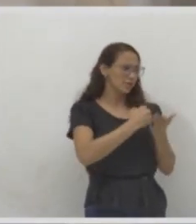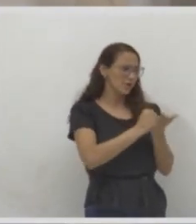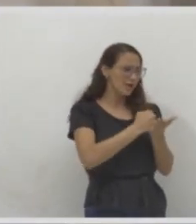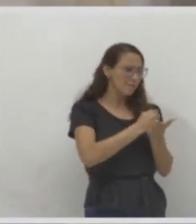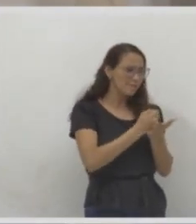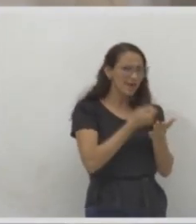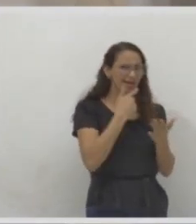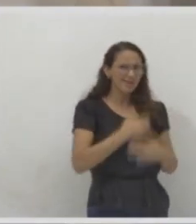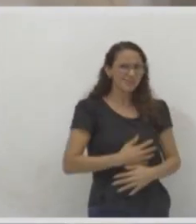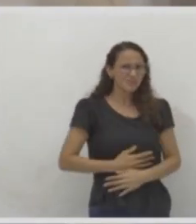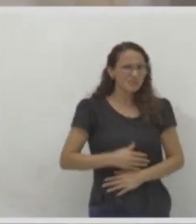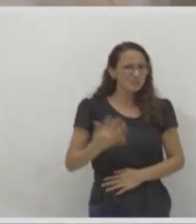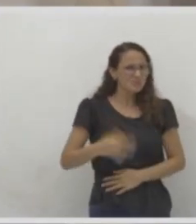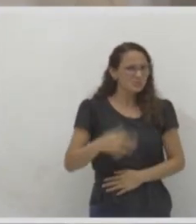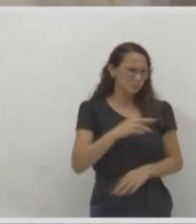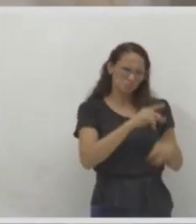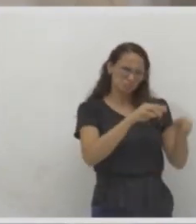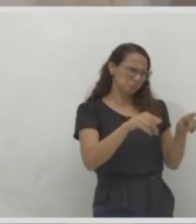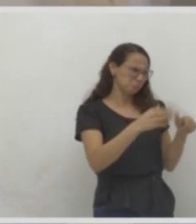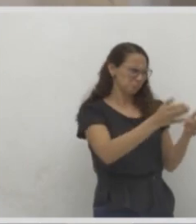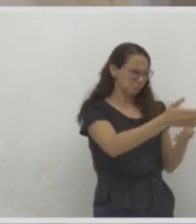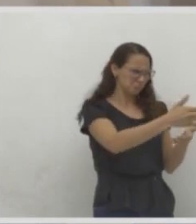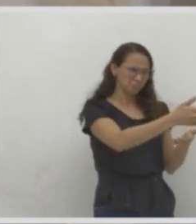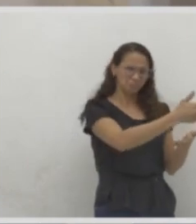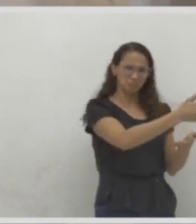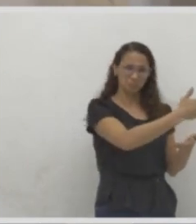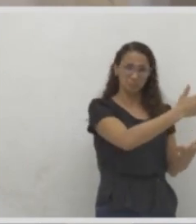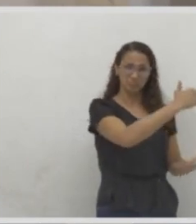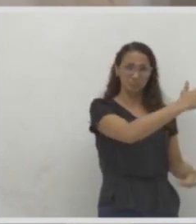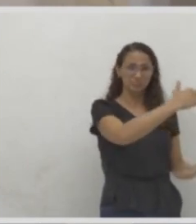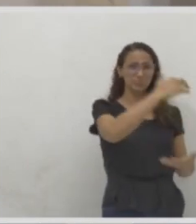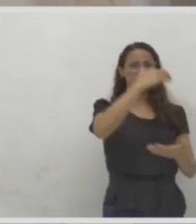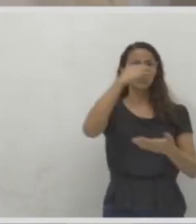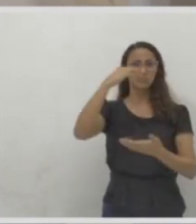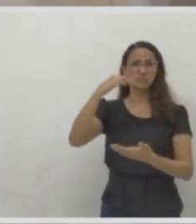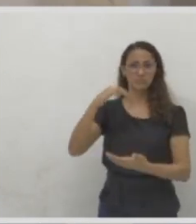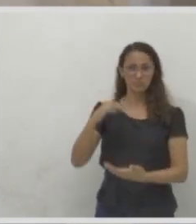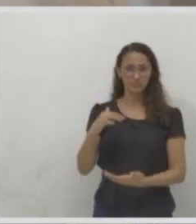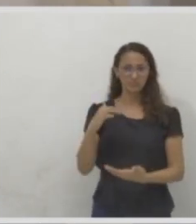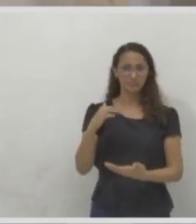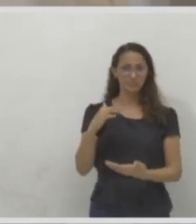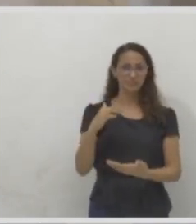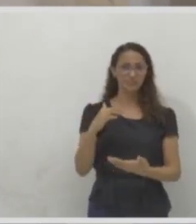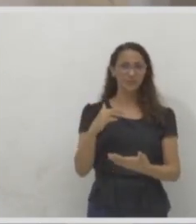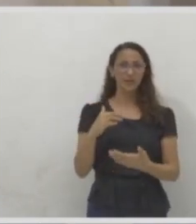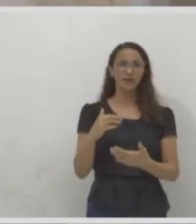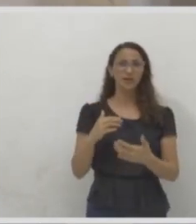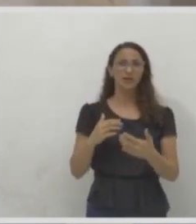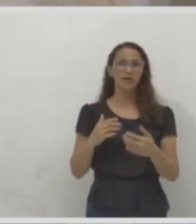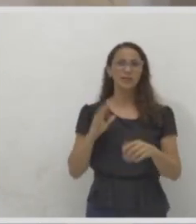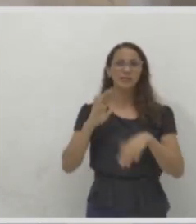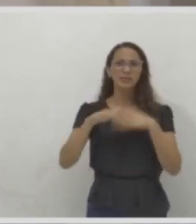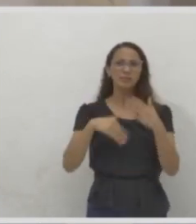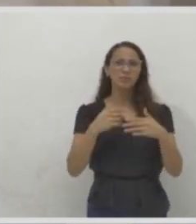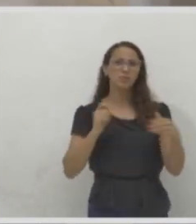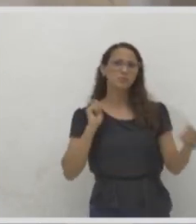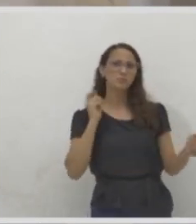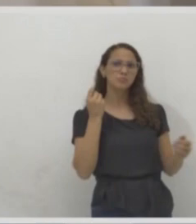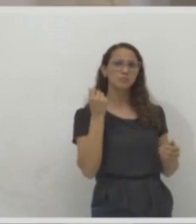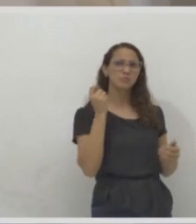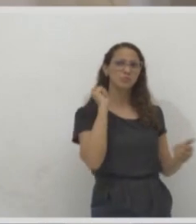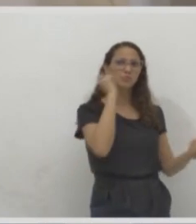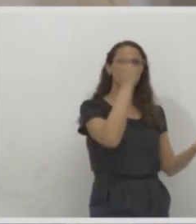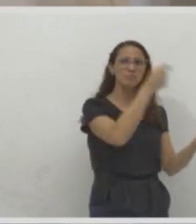dor de barriga. Então, eles fiavam e traziam. Quando eles iam pagar